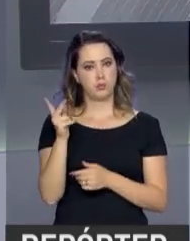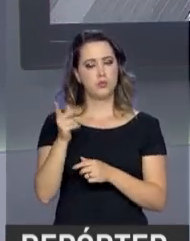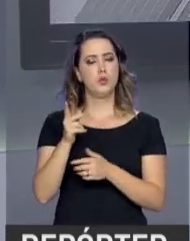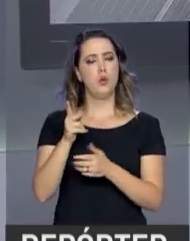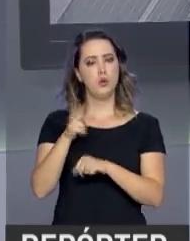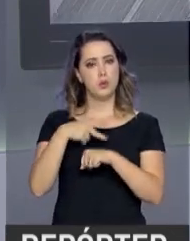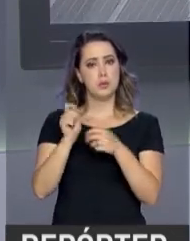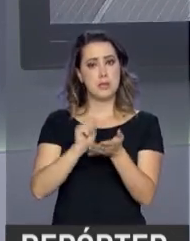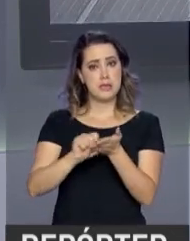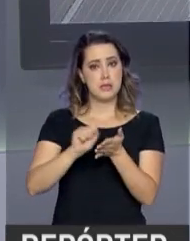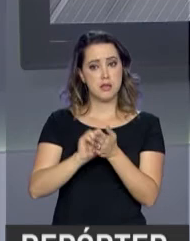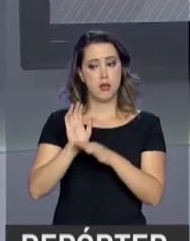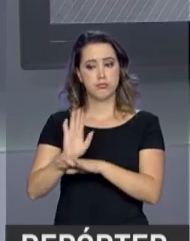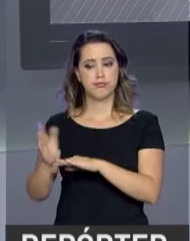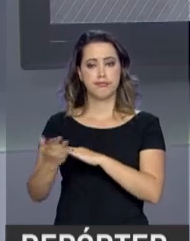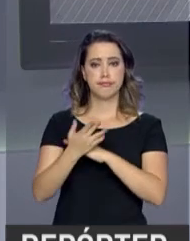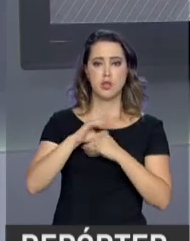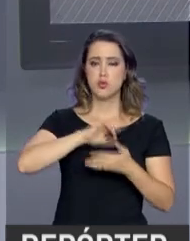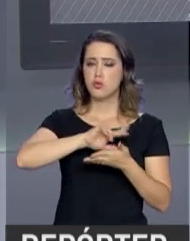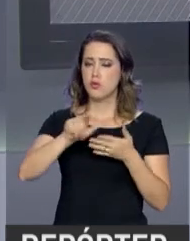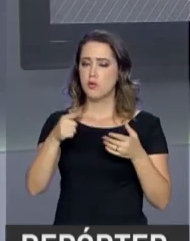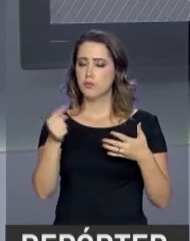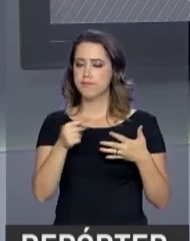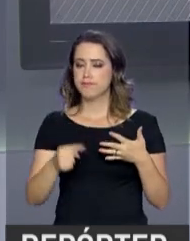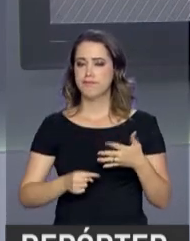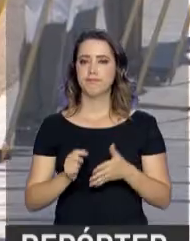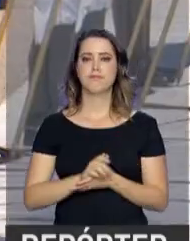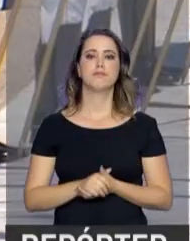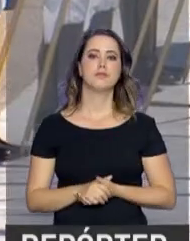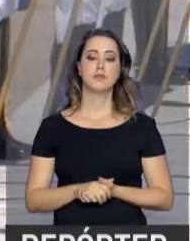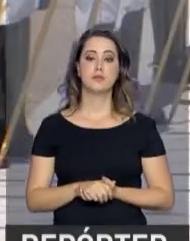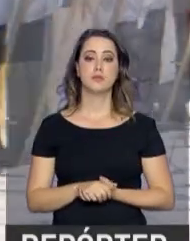e segurança educação e agricultura